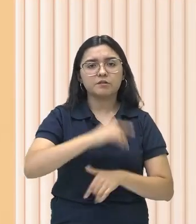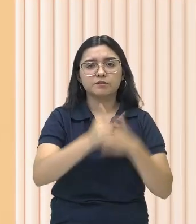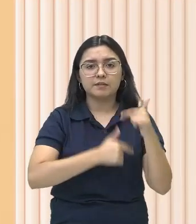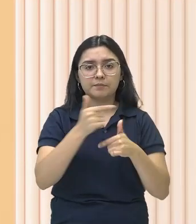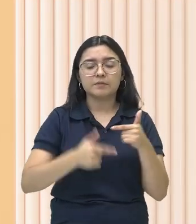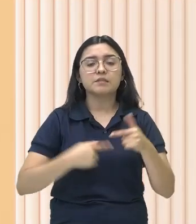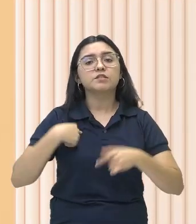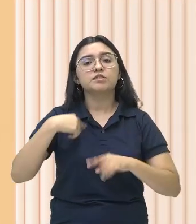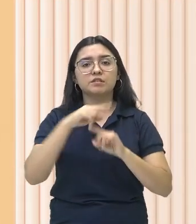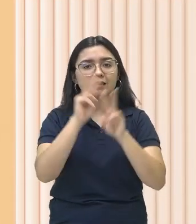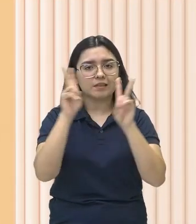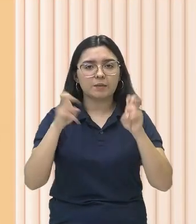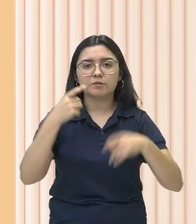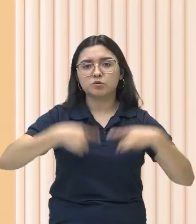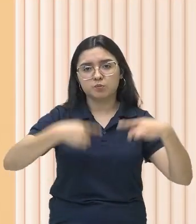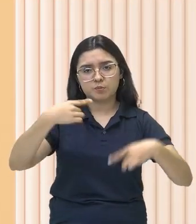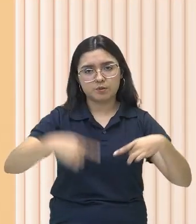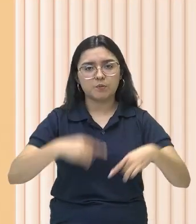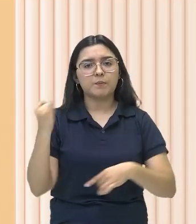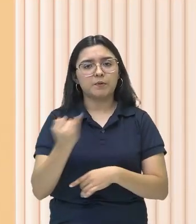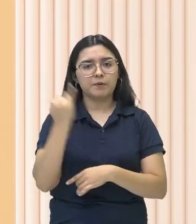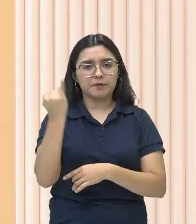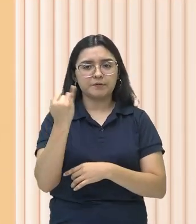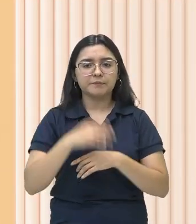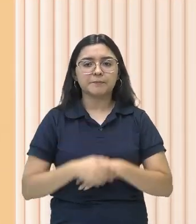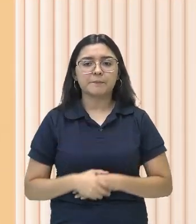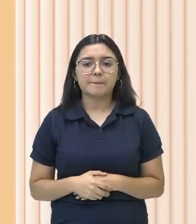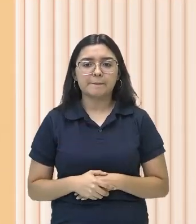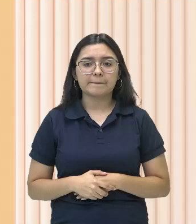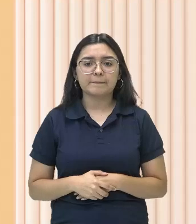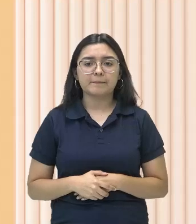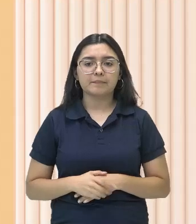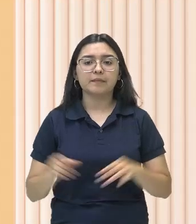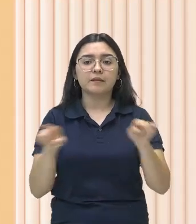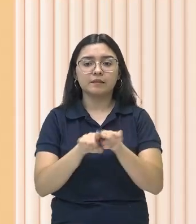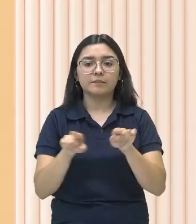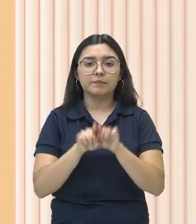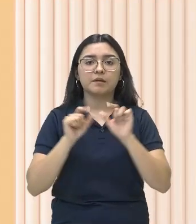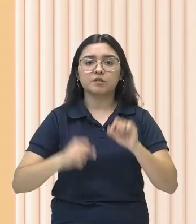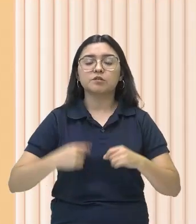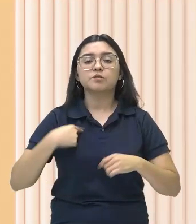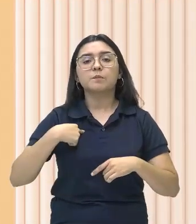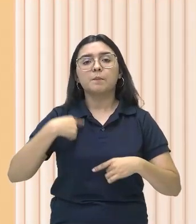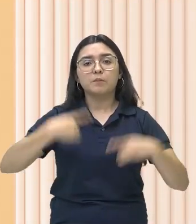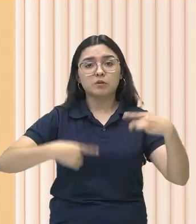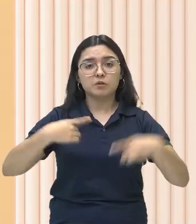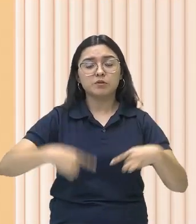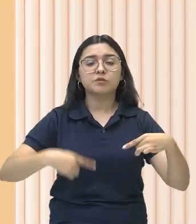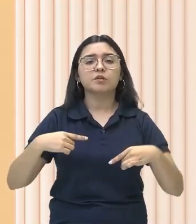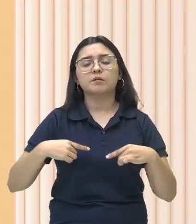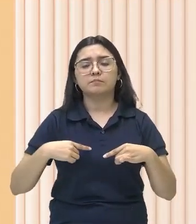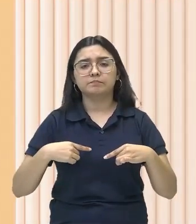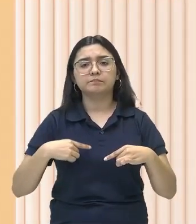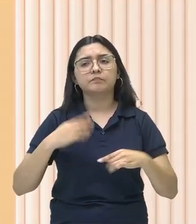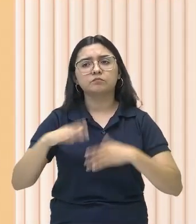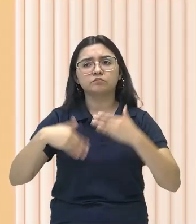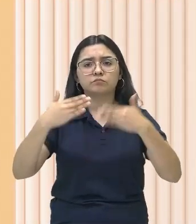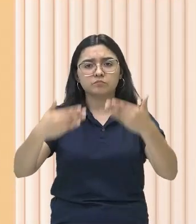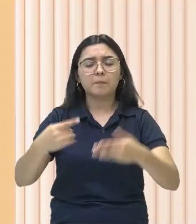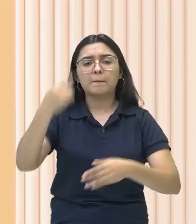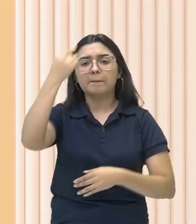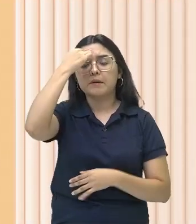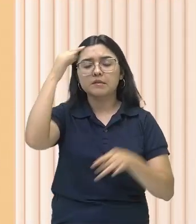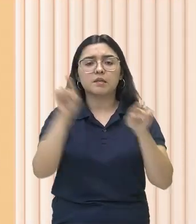tipo de discussão. É importante, tá? E que as políticas, elas possam cada vez mais pensar